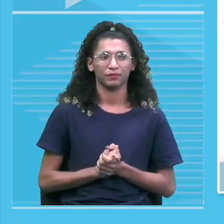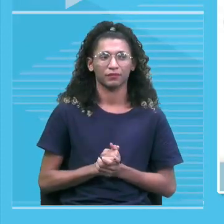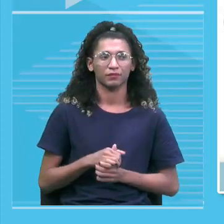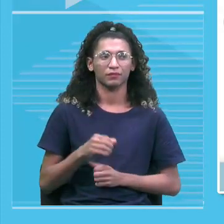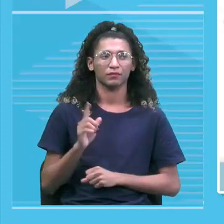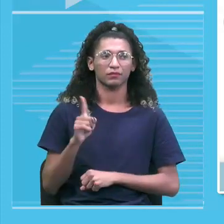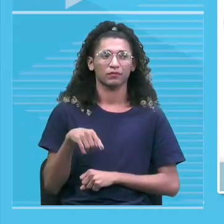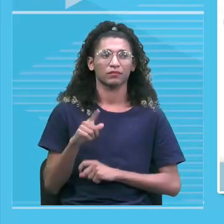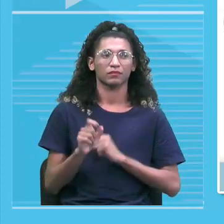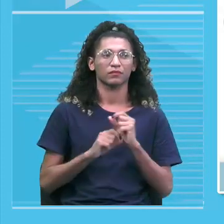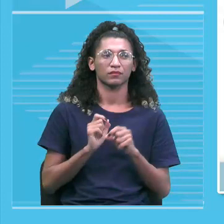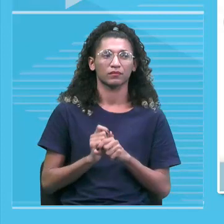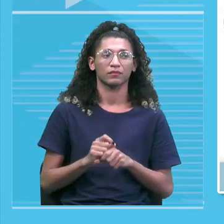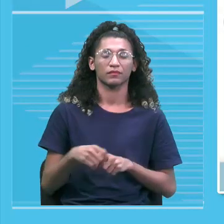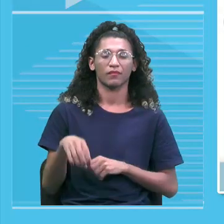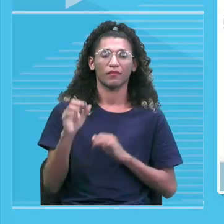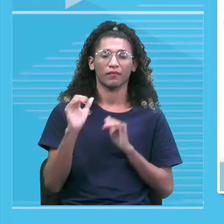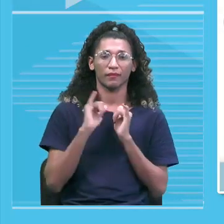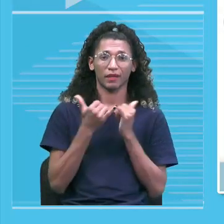de energia